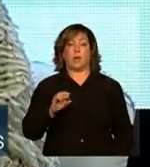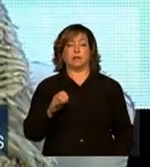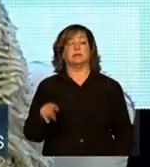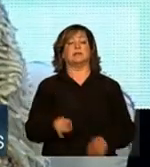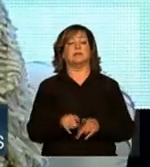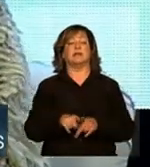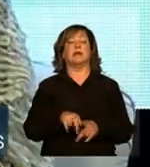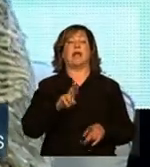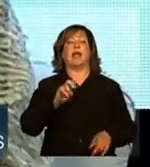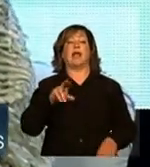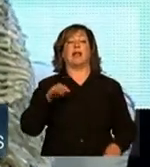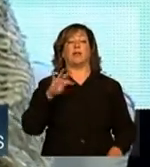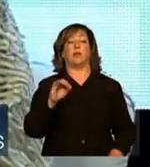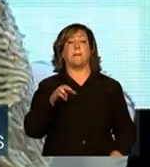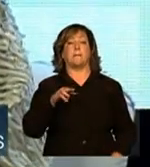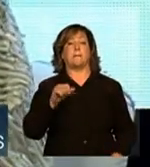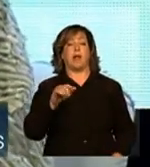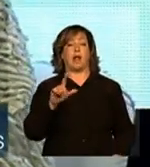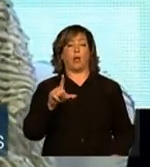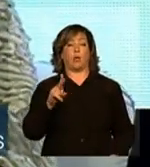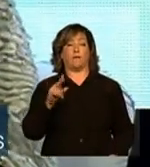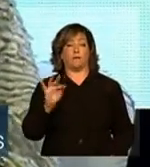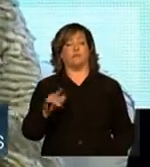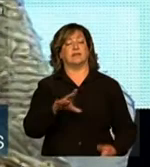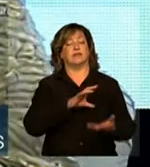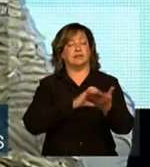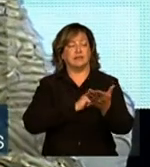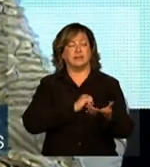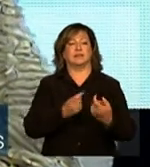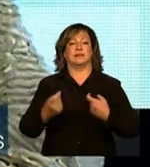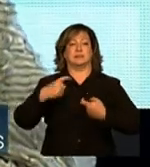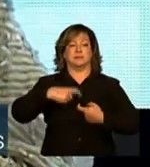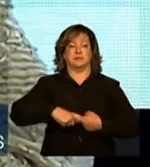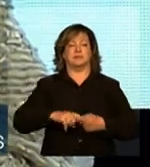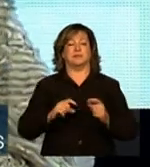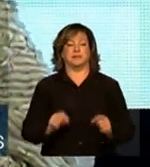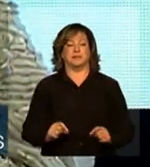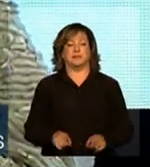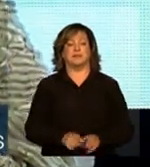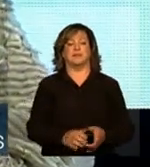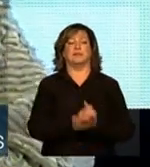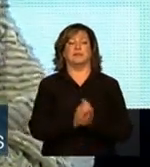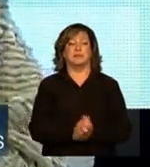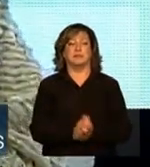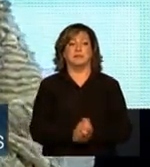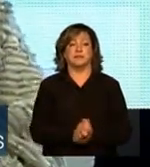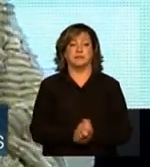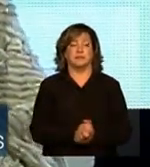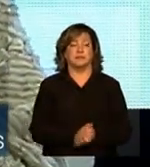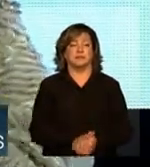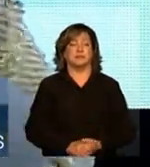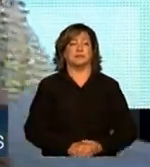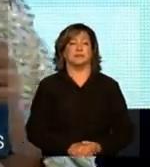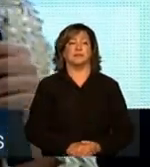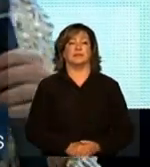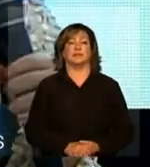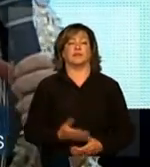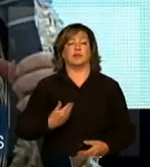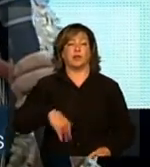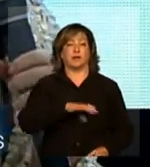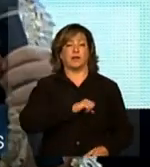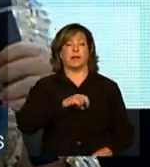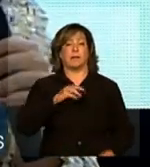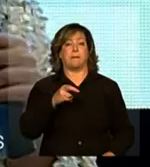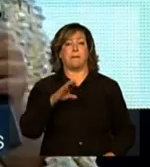Renato Maluf, que está aqui, também nosso querido parceiro. Cumprimentar a nossa querida